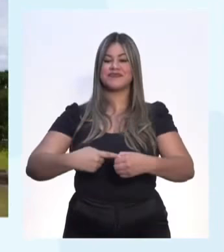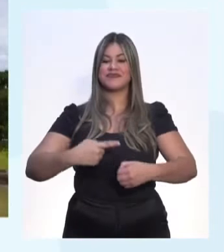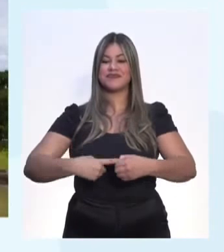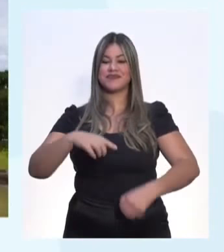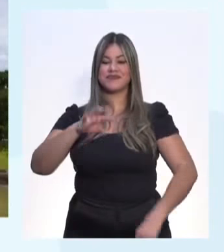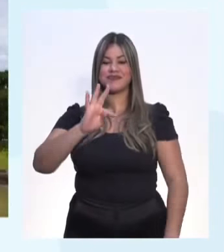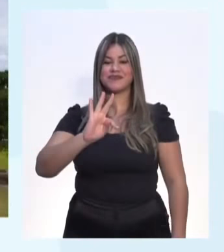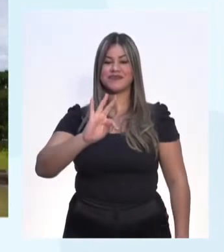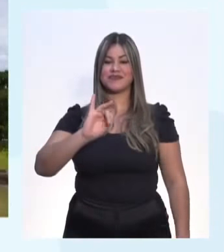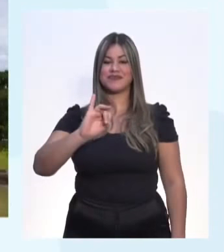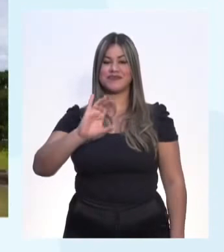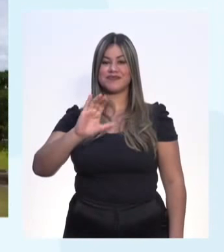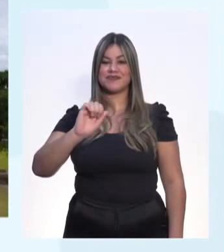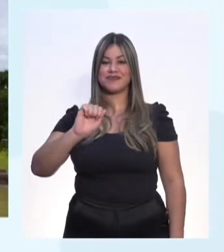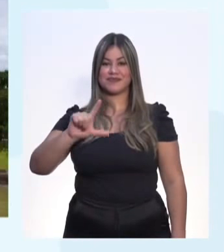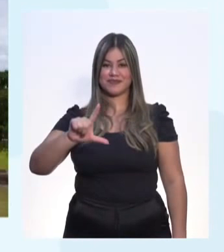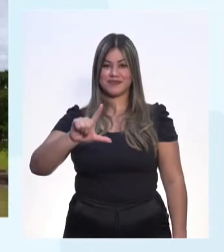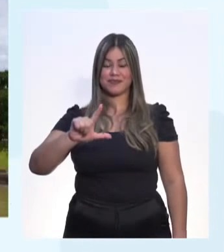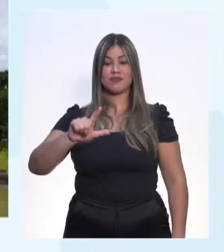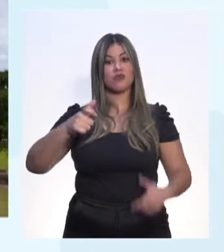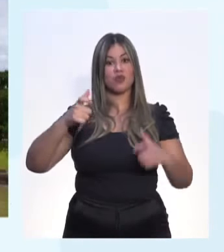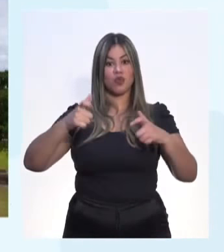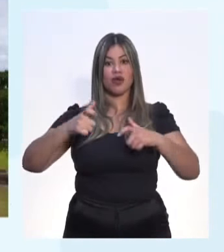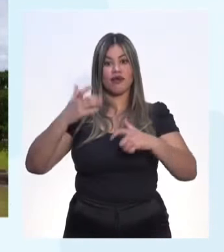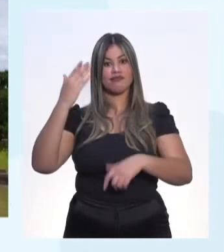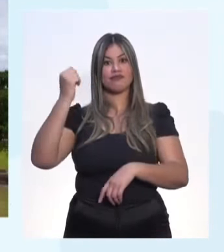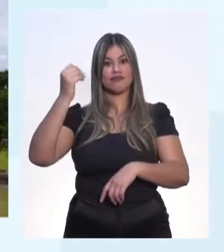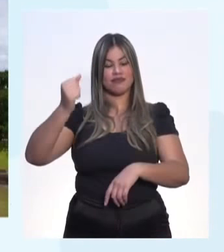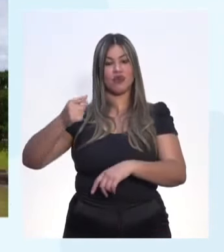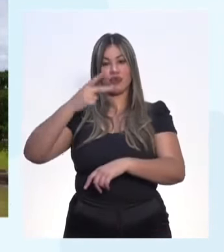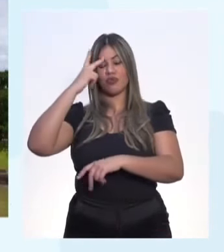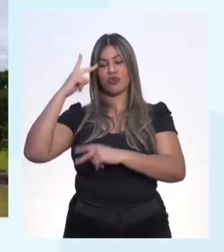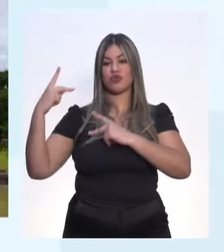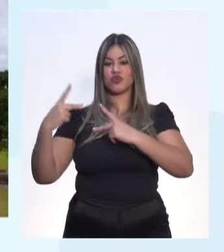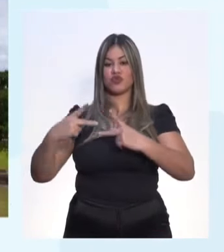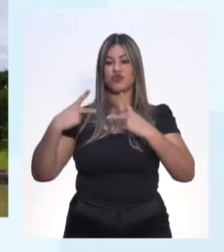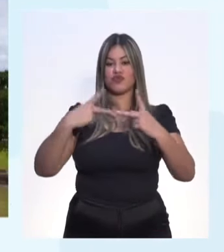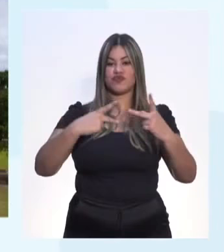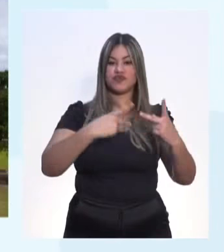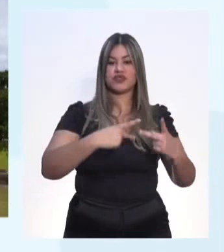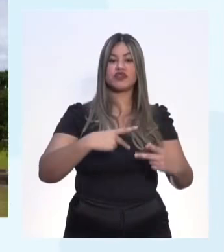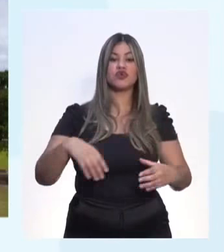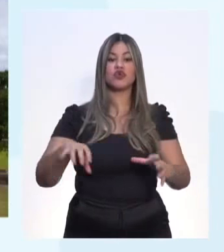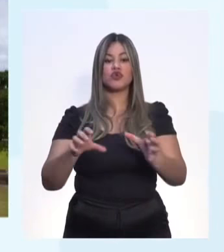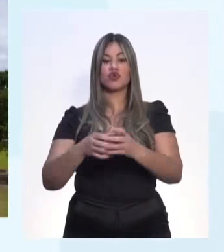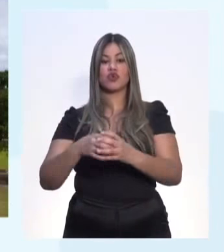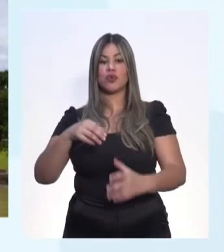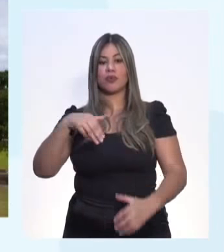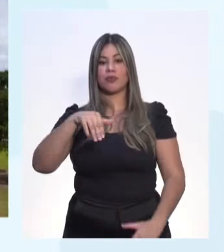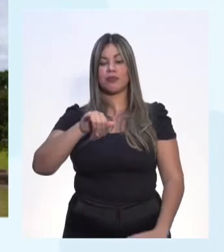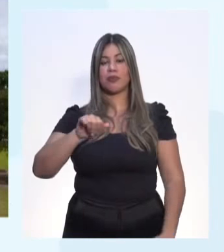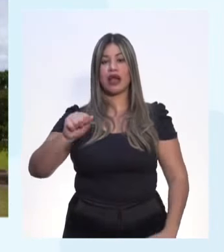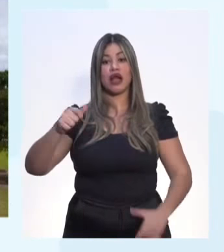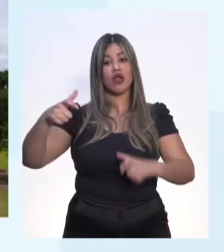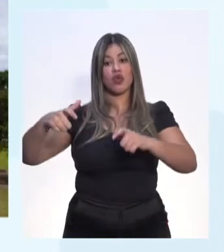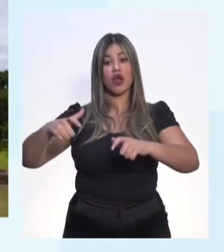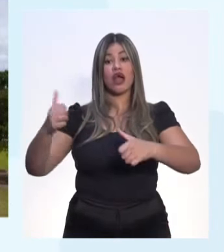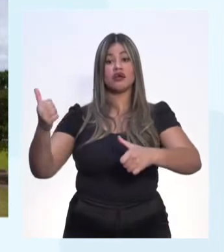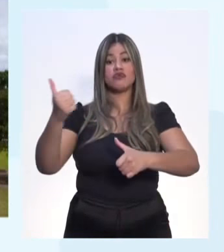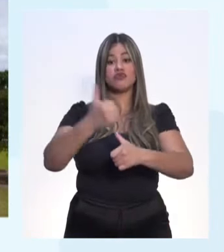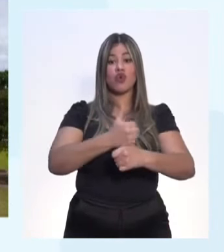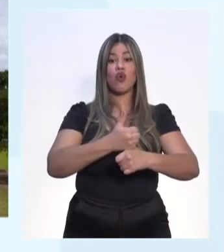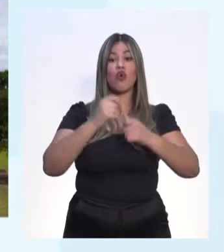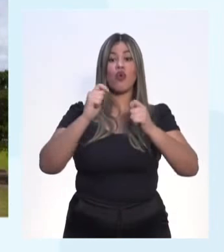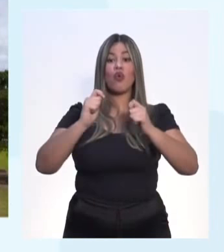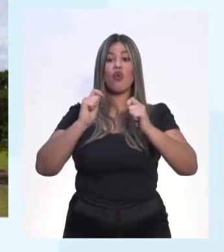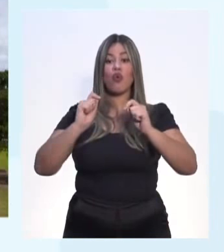bastante conhecido ponto turístico pa os maias foram uma civilização que habitou o que hoje o México eram